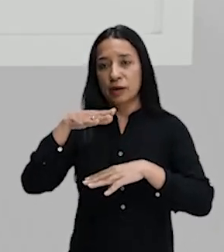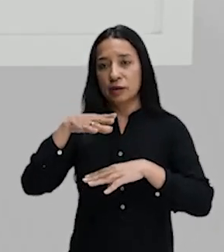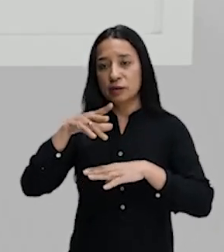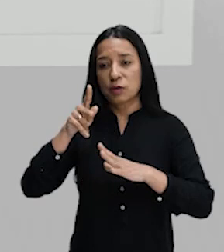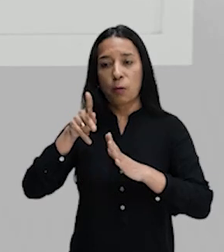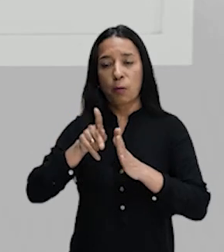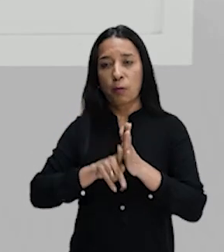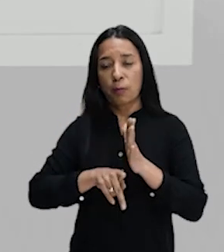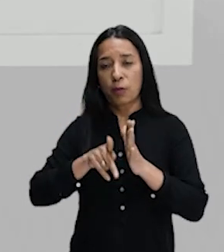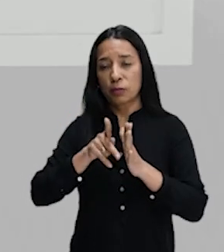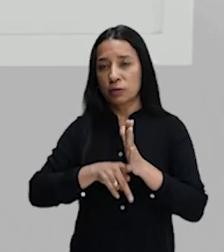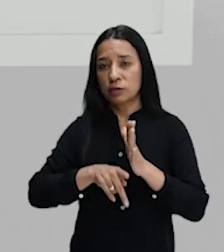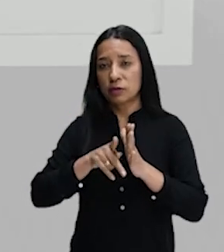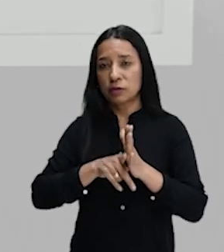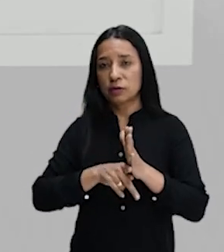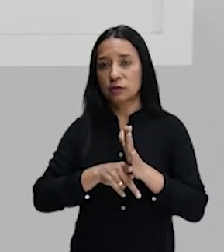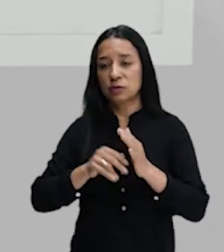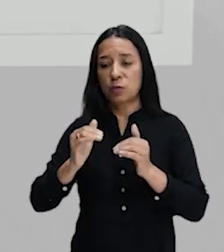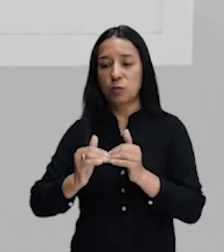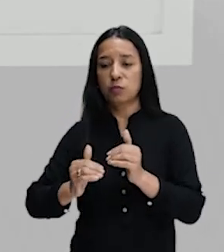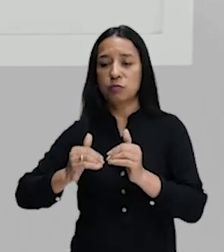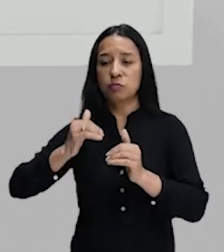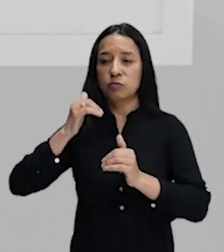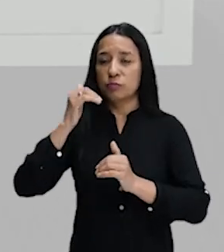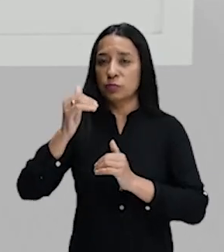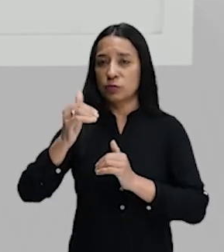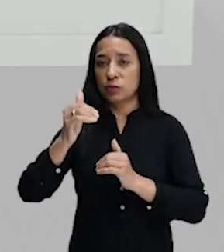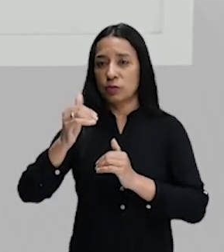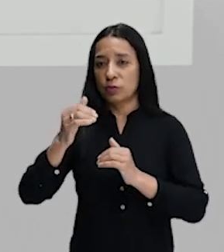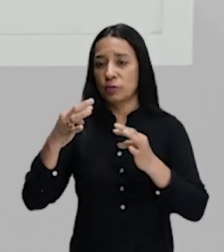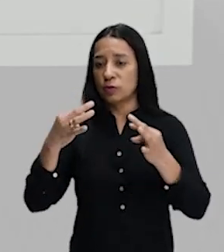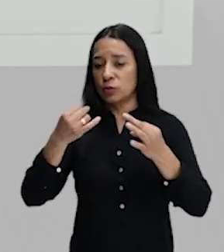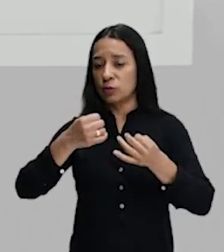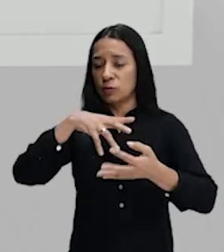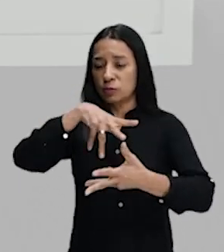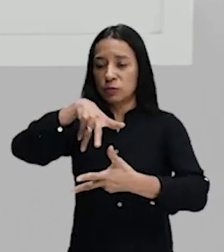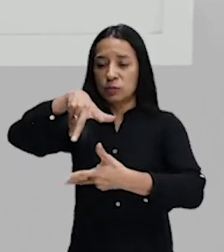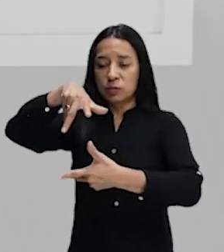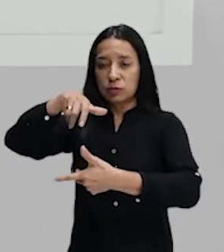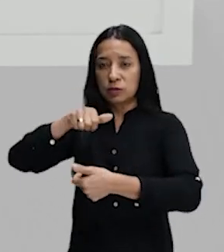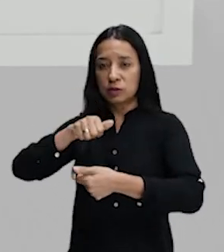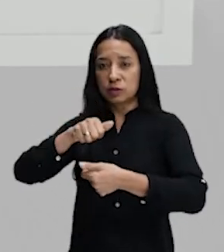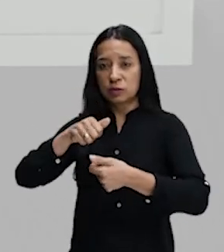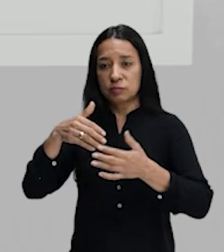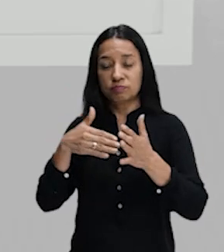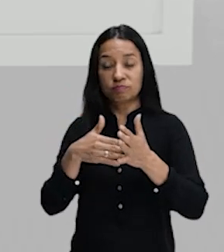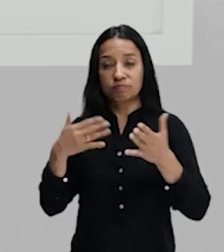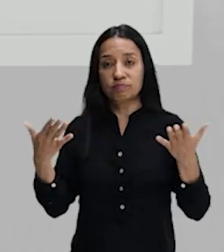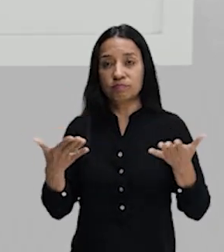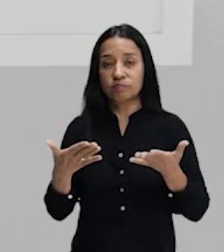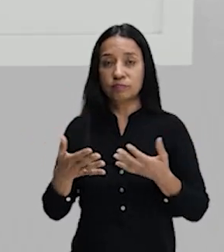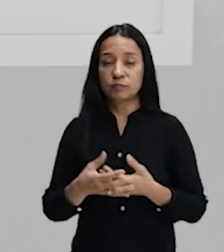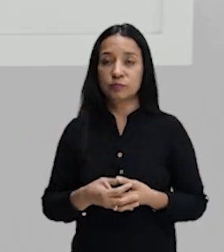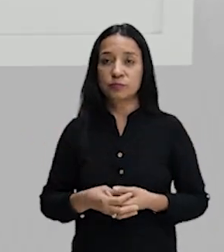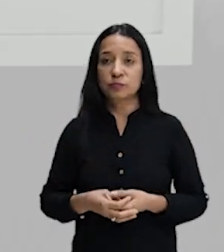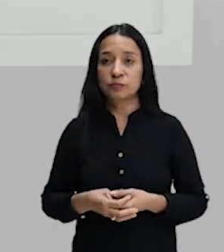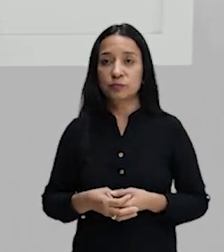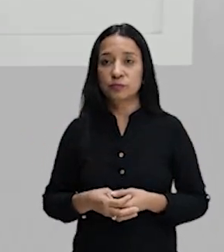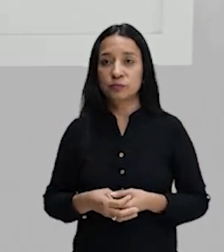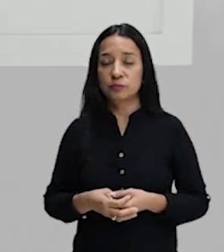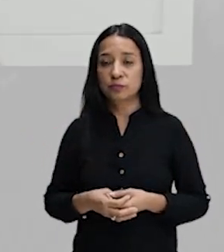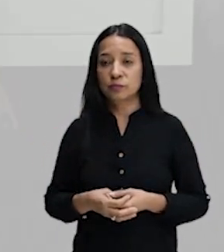potente, né? Ele é o top aí de todo o planeta, né? Até hoje. Então esse